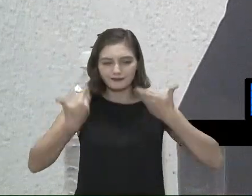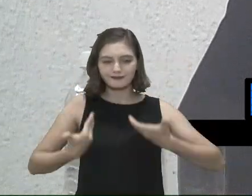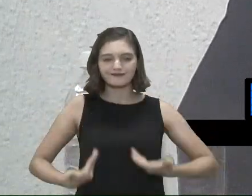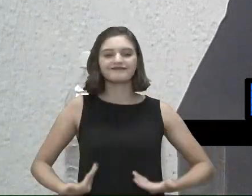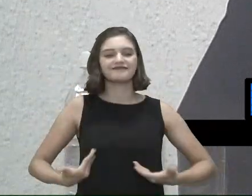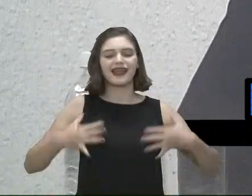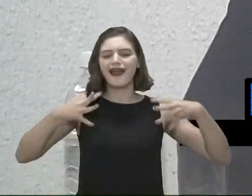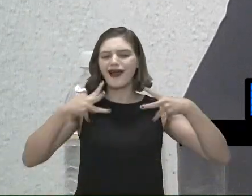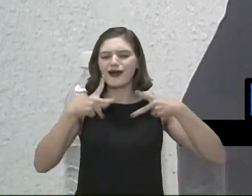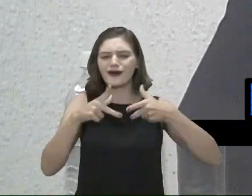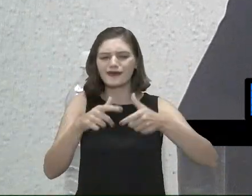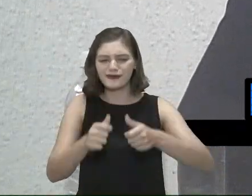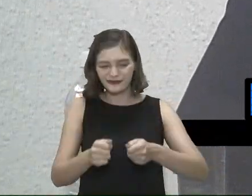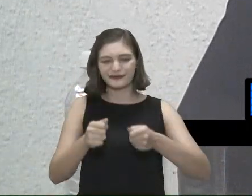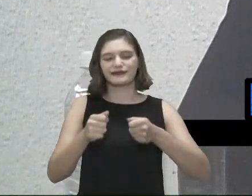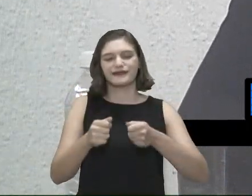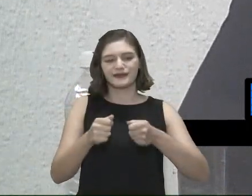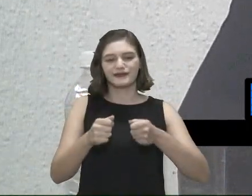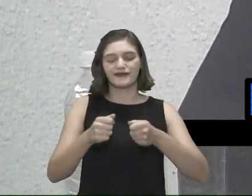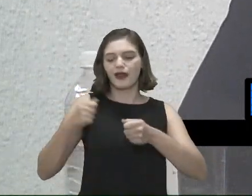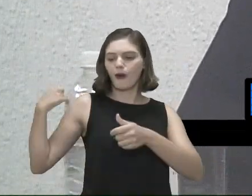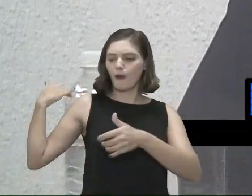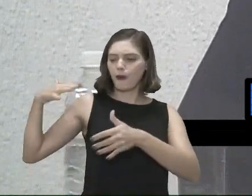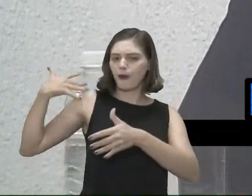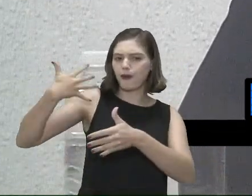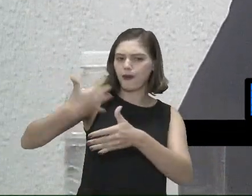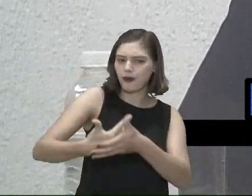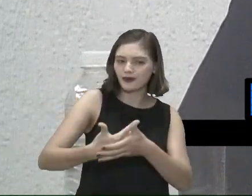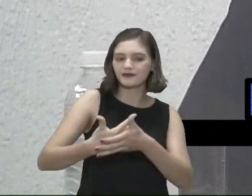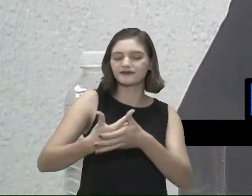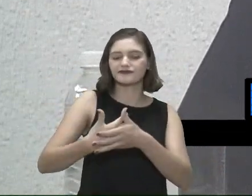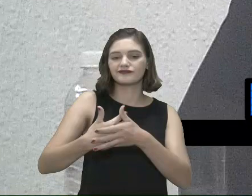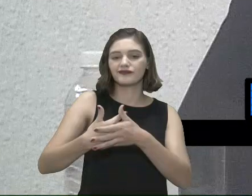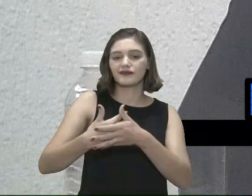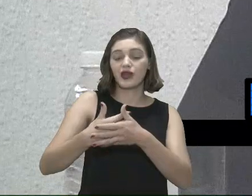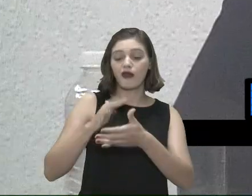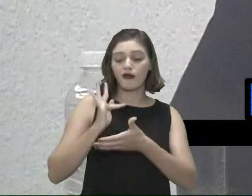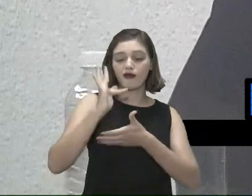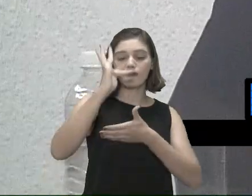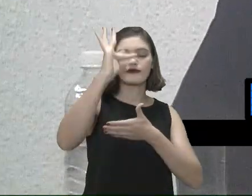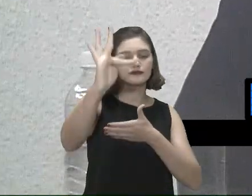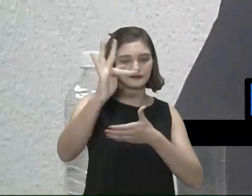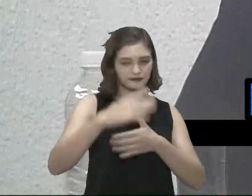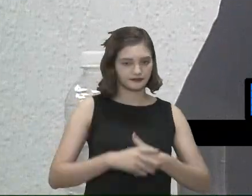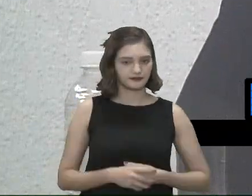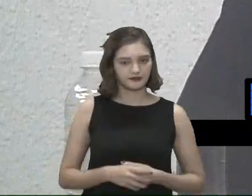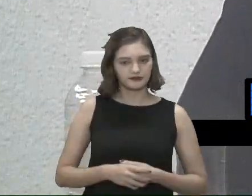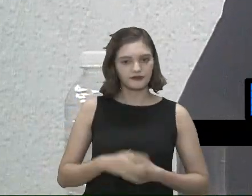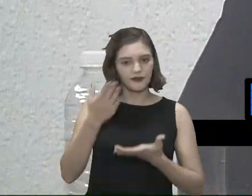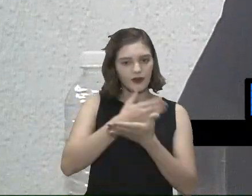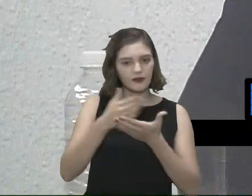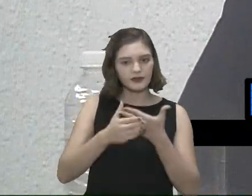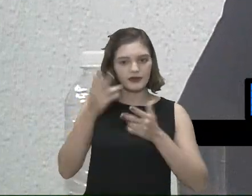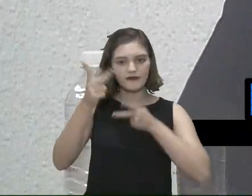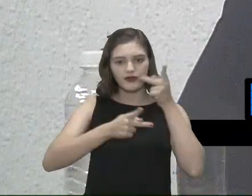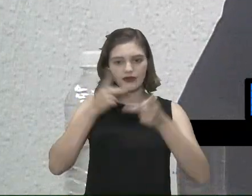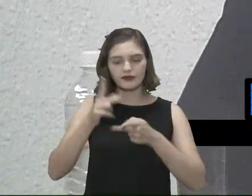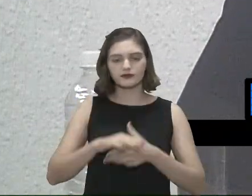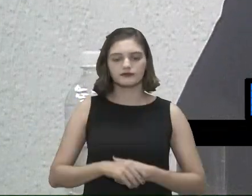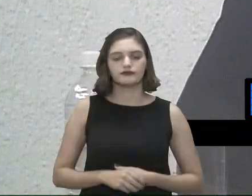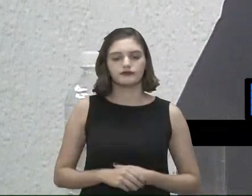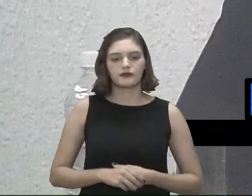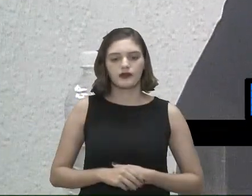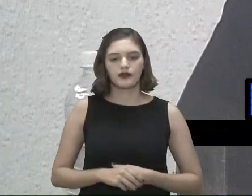A todas, todes e todos que vieram antes de mim e que ainda virão. E eu queria começar minha fala com um